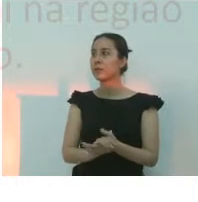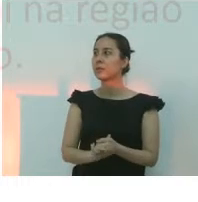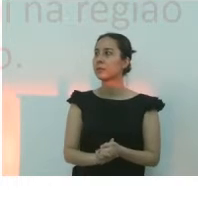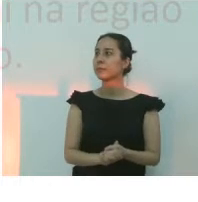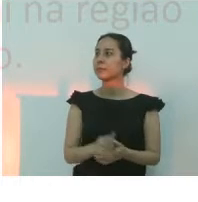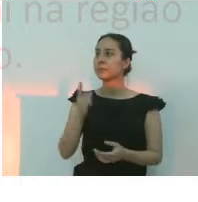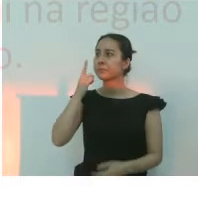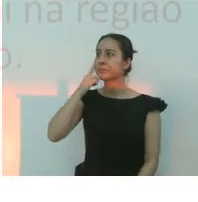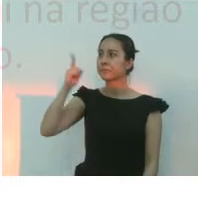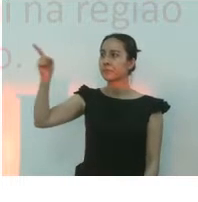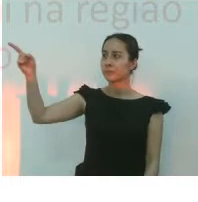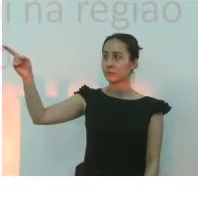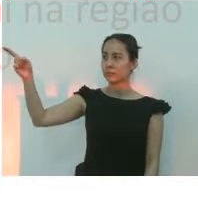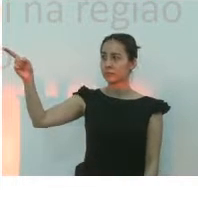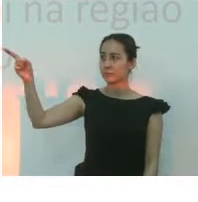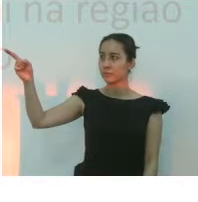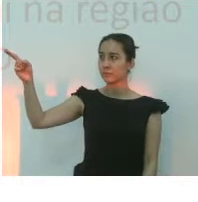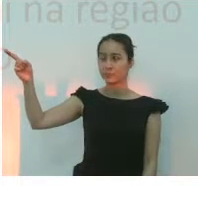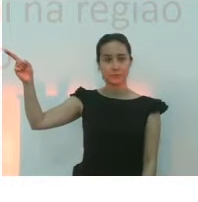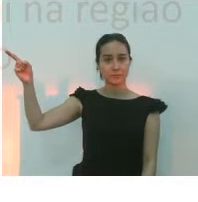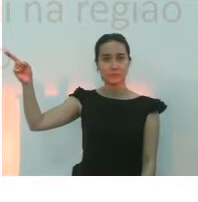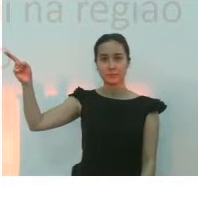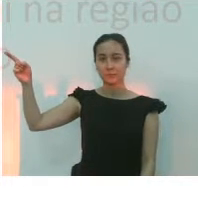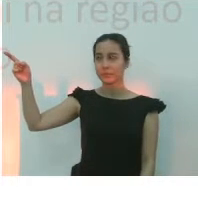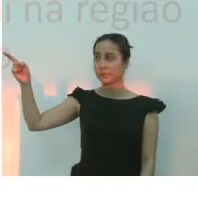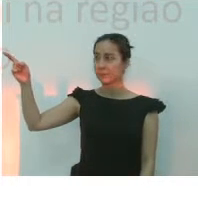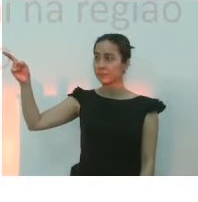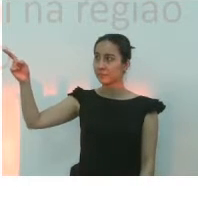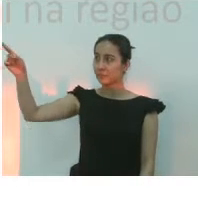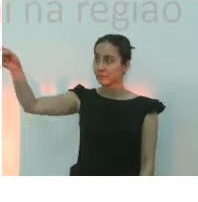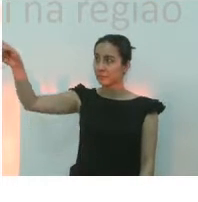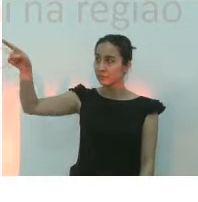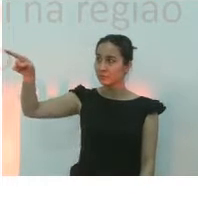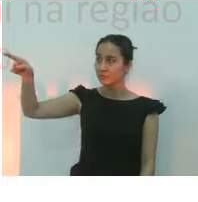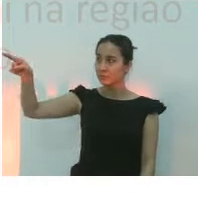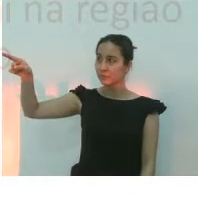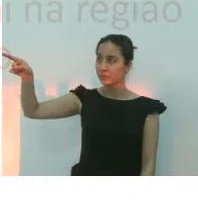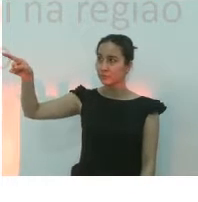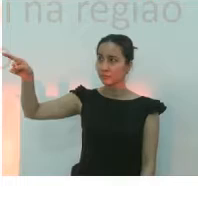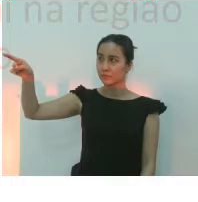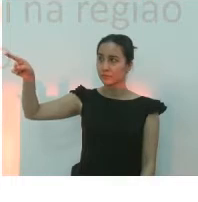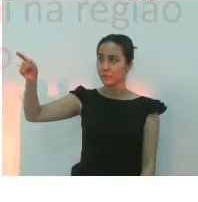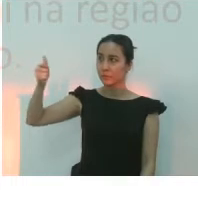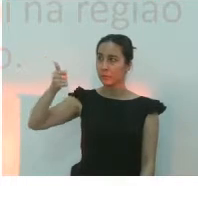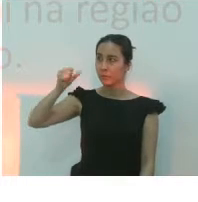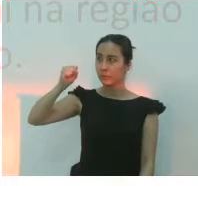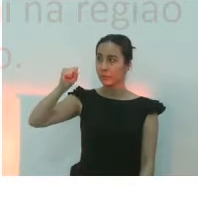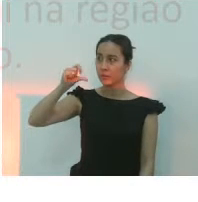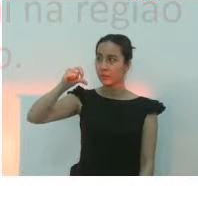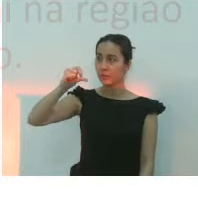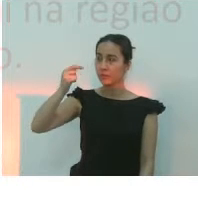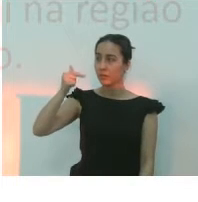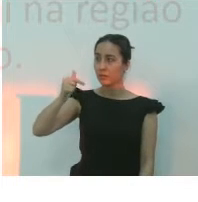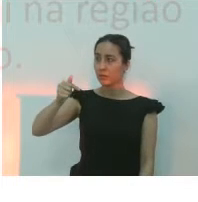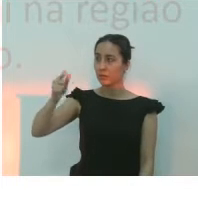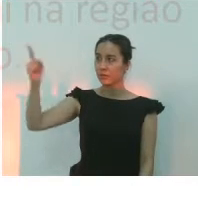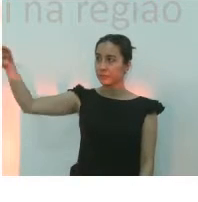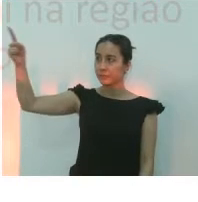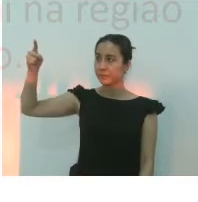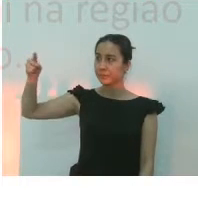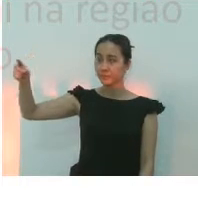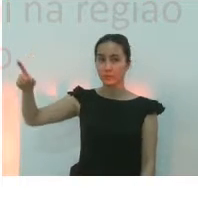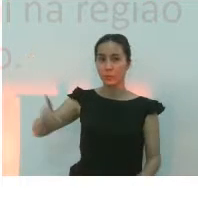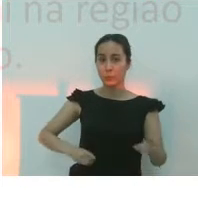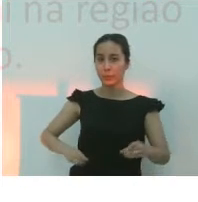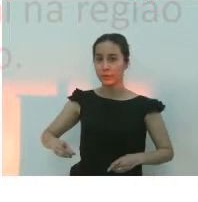lesal pis mas é só isso que eu tenho informação precisa de aprofundar e tentar achar um país povo tem registro de um primo jim e que